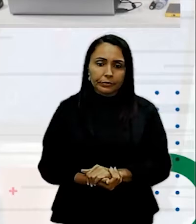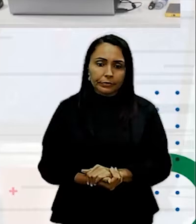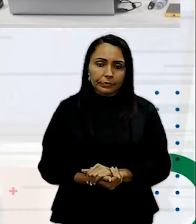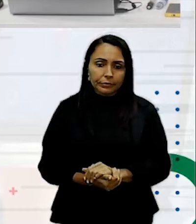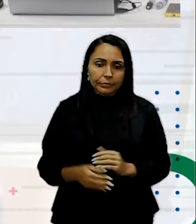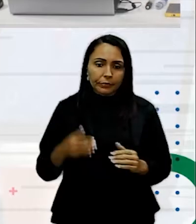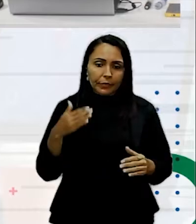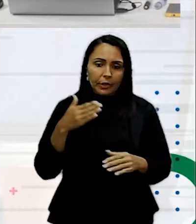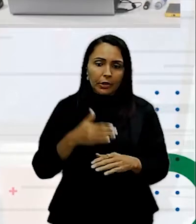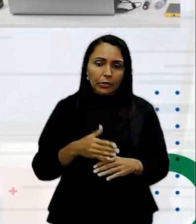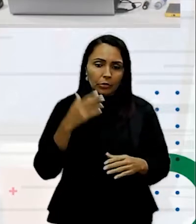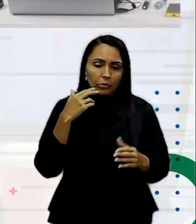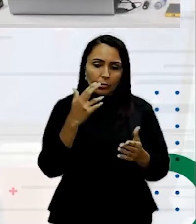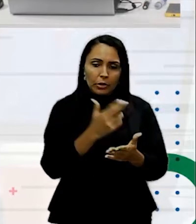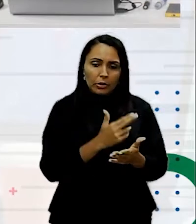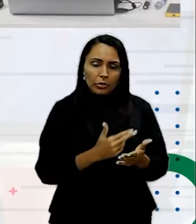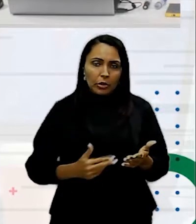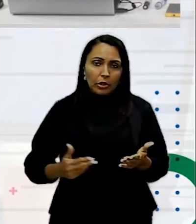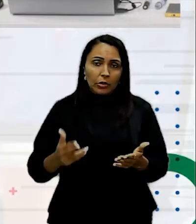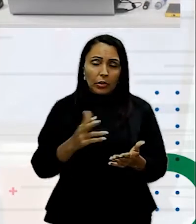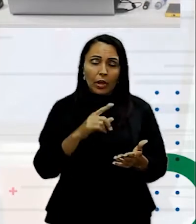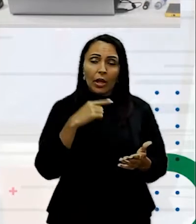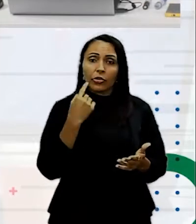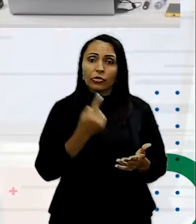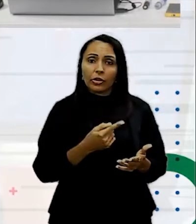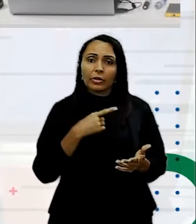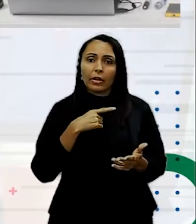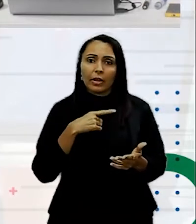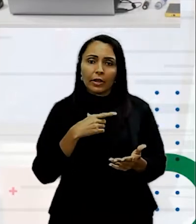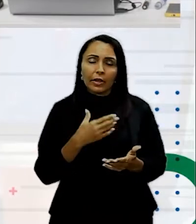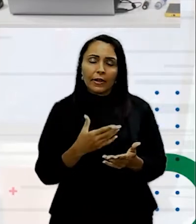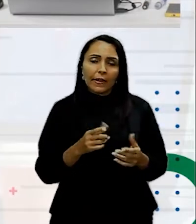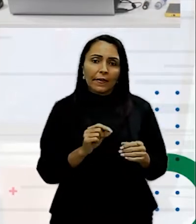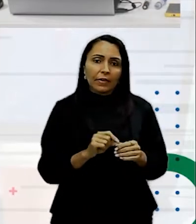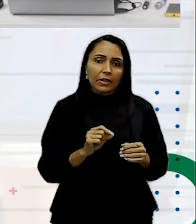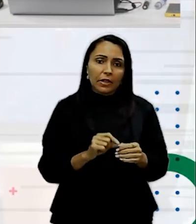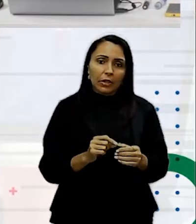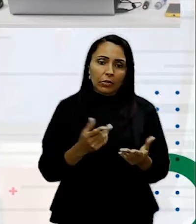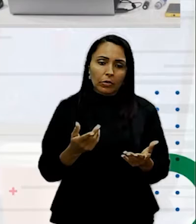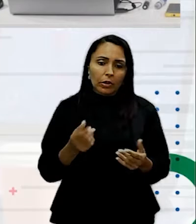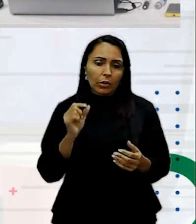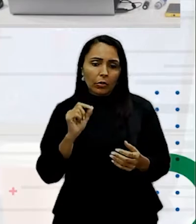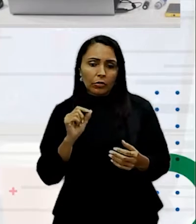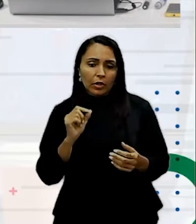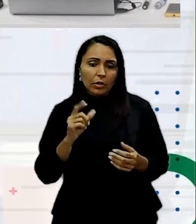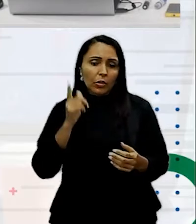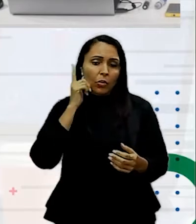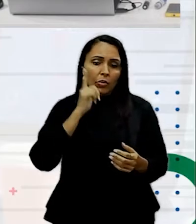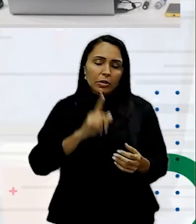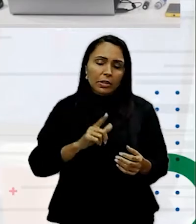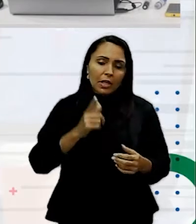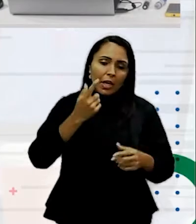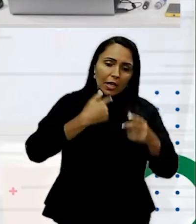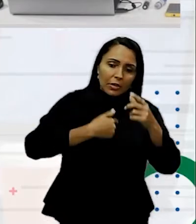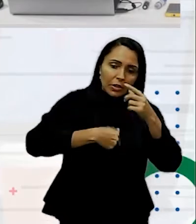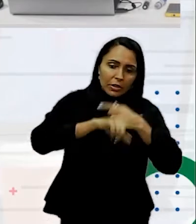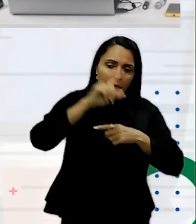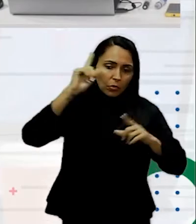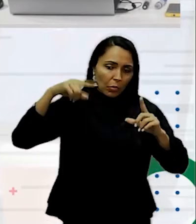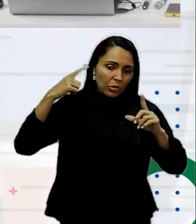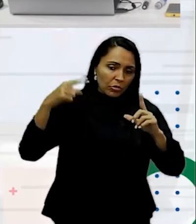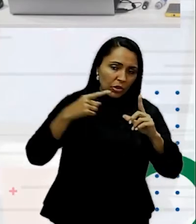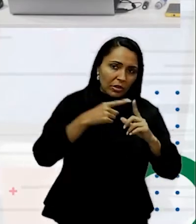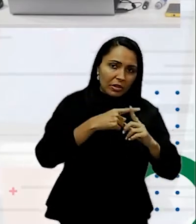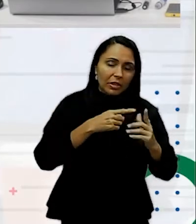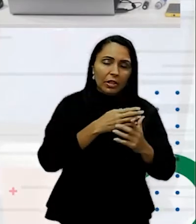design a gente tem meio que uma máxima, que é fazer com que o usuário consiga atingir o objetivo dele com o menor